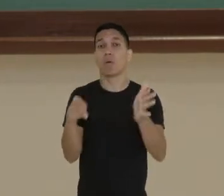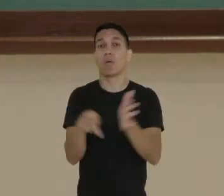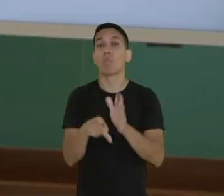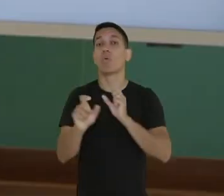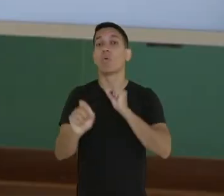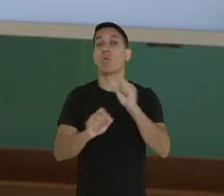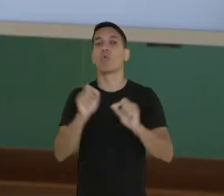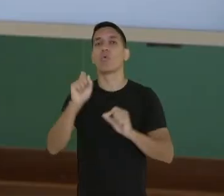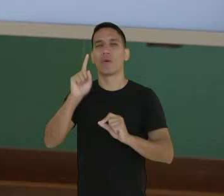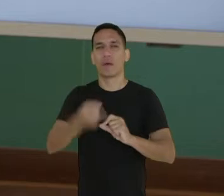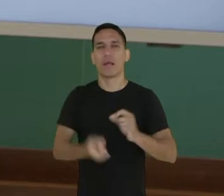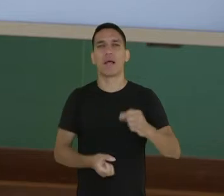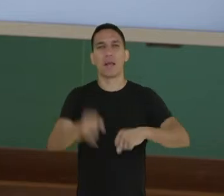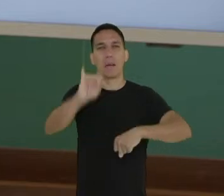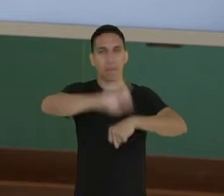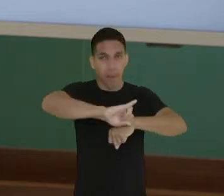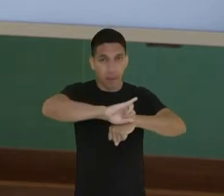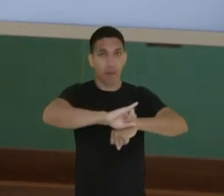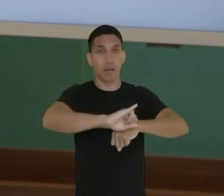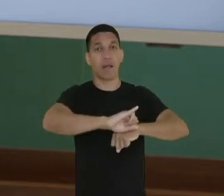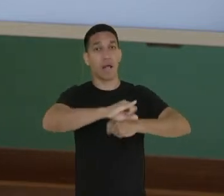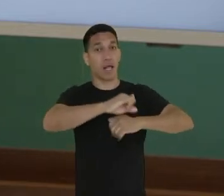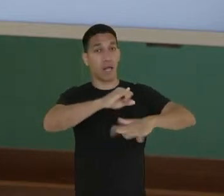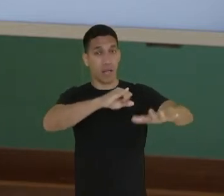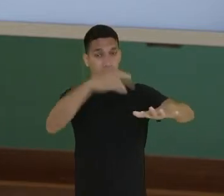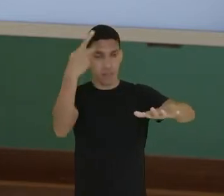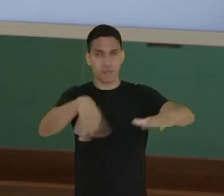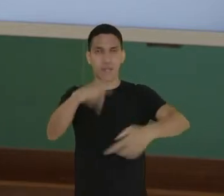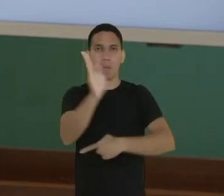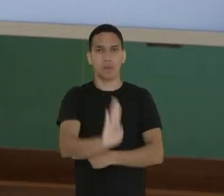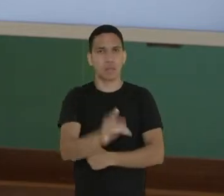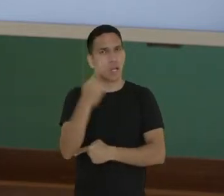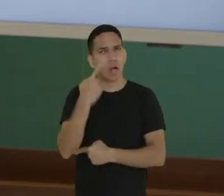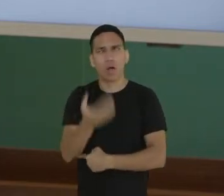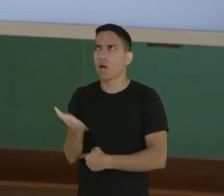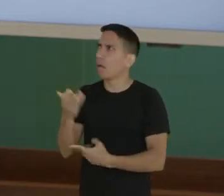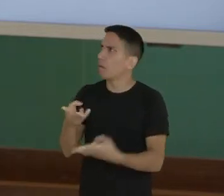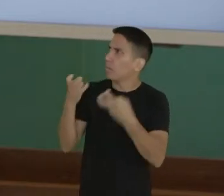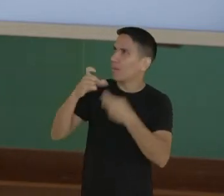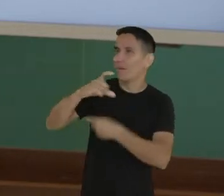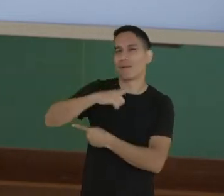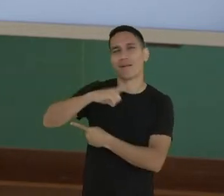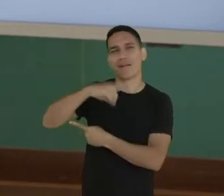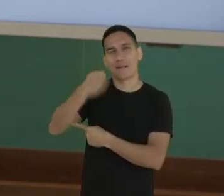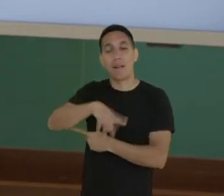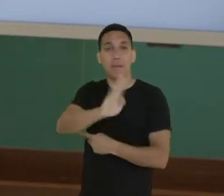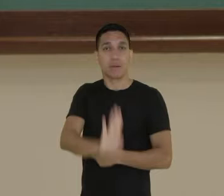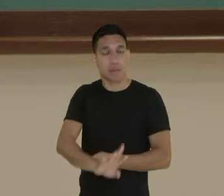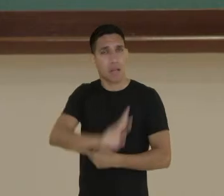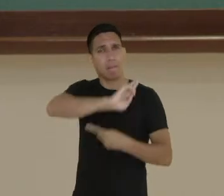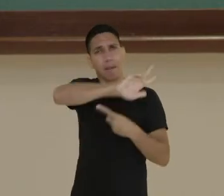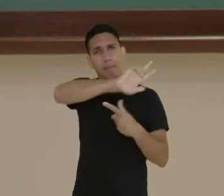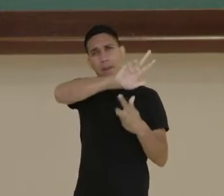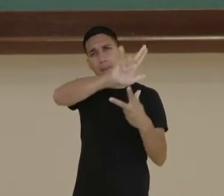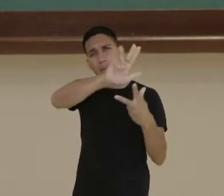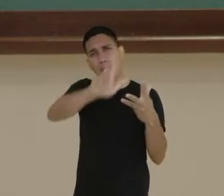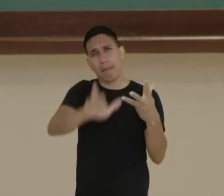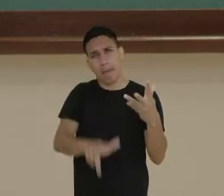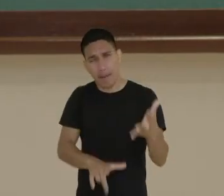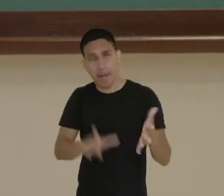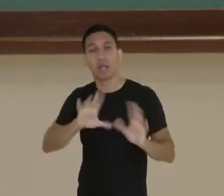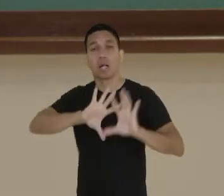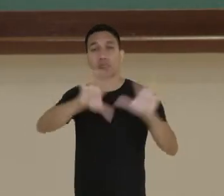energética brasileira. Bem, você perceba que a matriz energética brasileira ela é bastante diversificada. Basicamente,